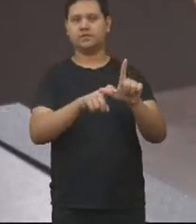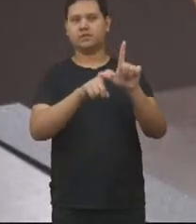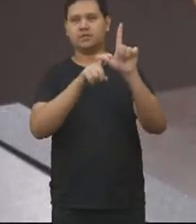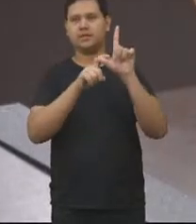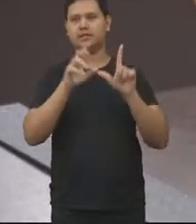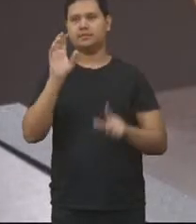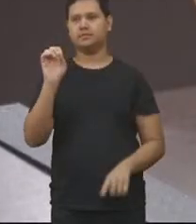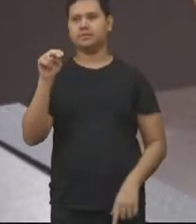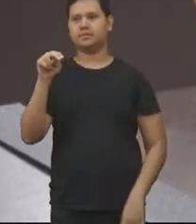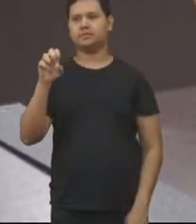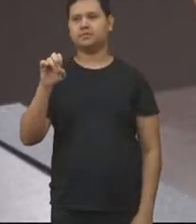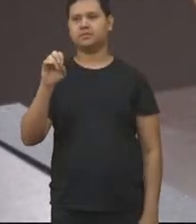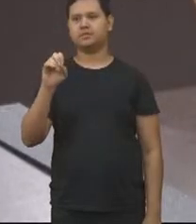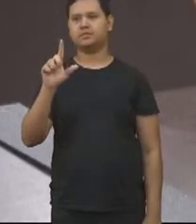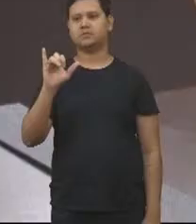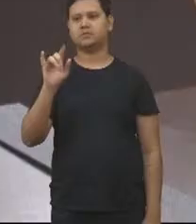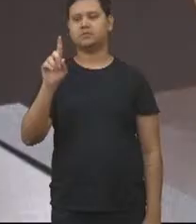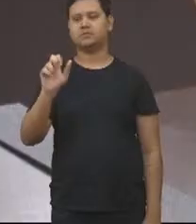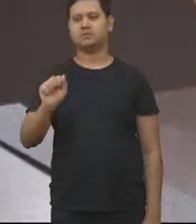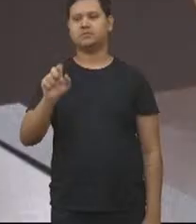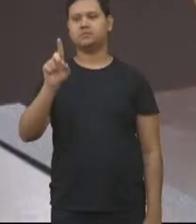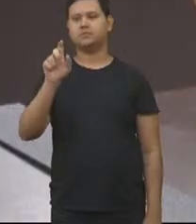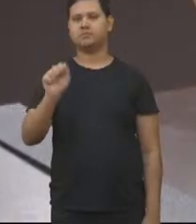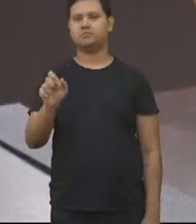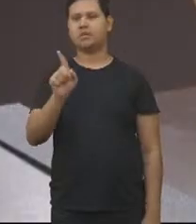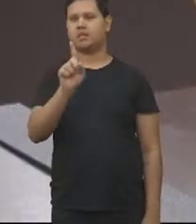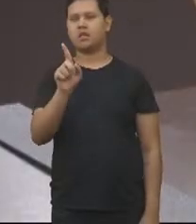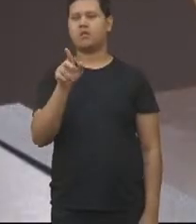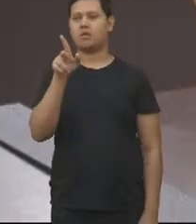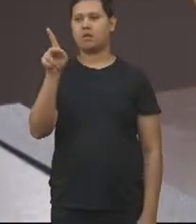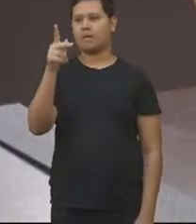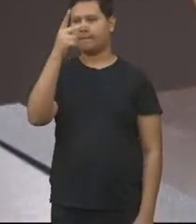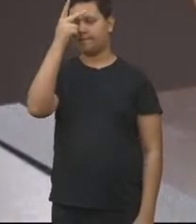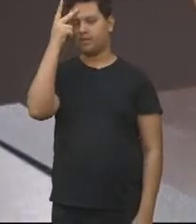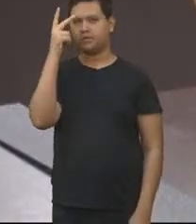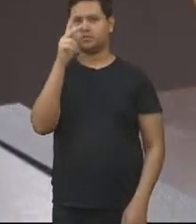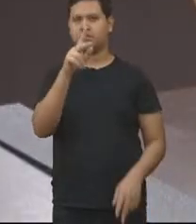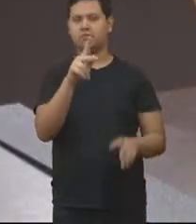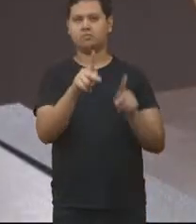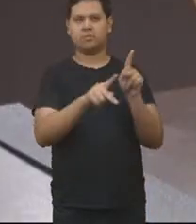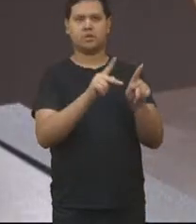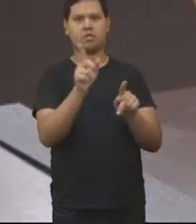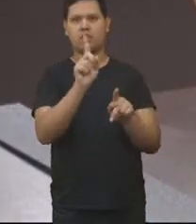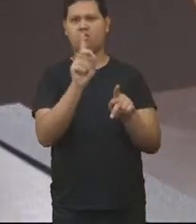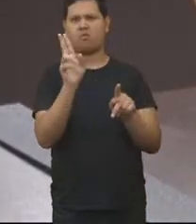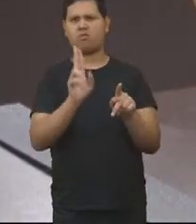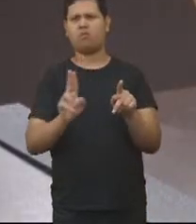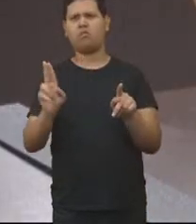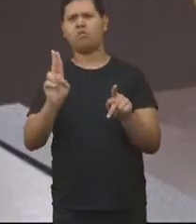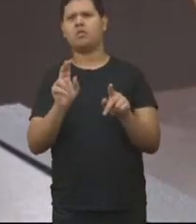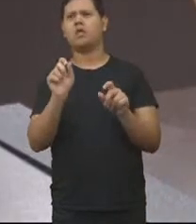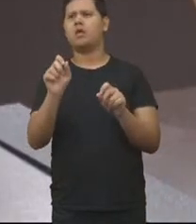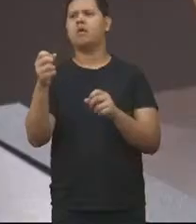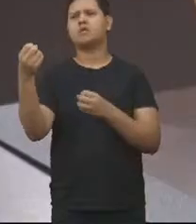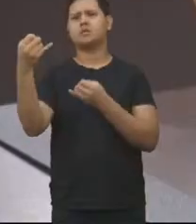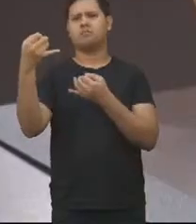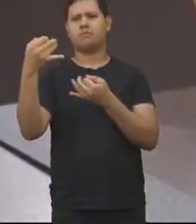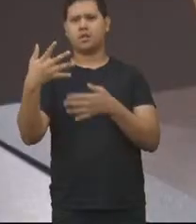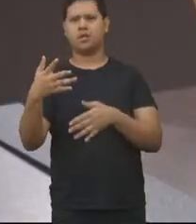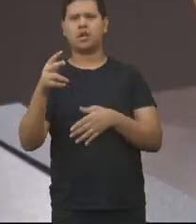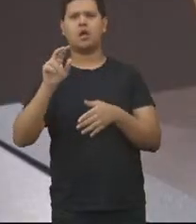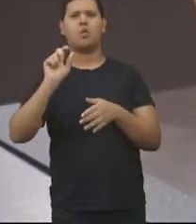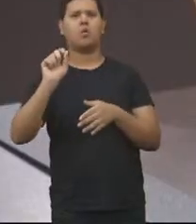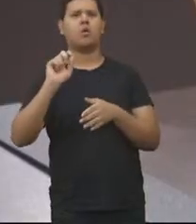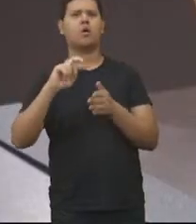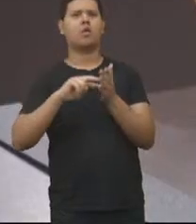porque não é usual para o cidadão comum, E eu gostaria só que você explicasse